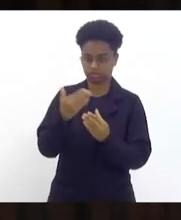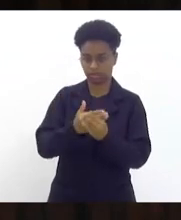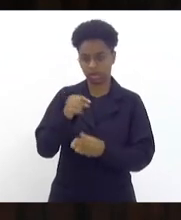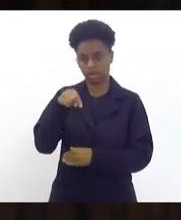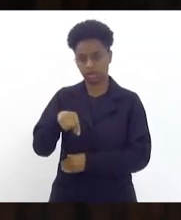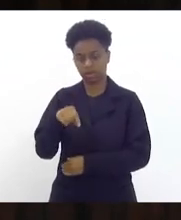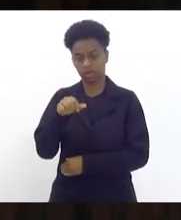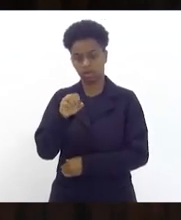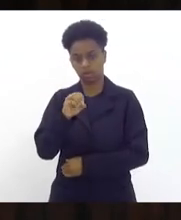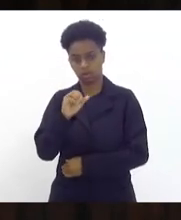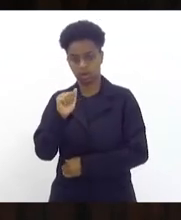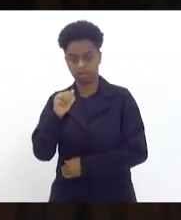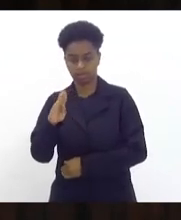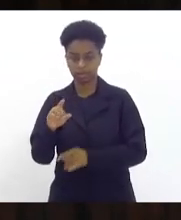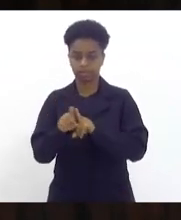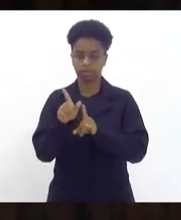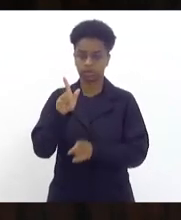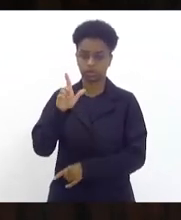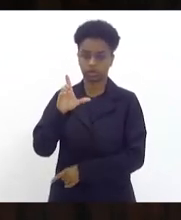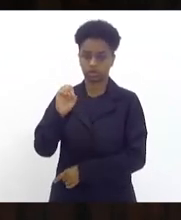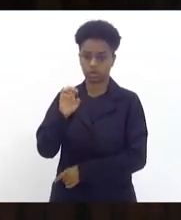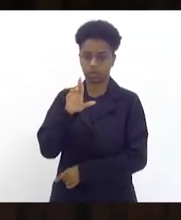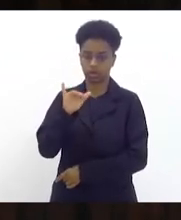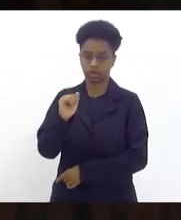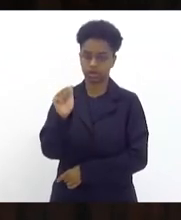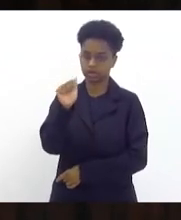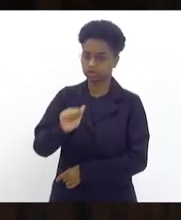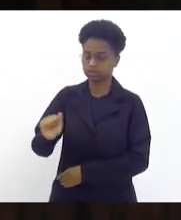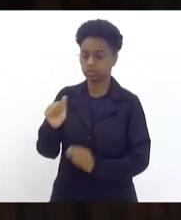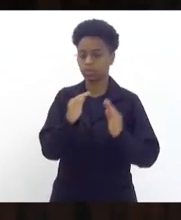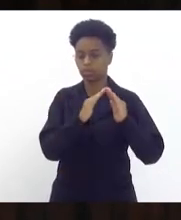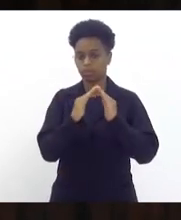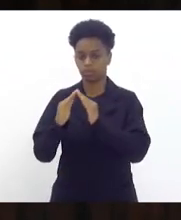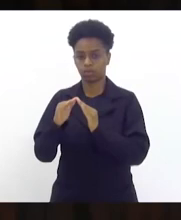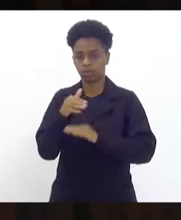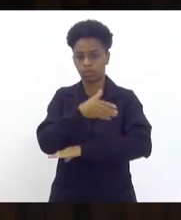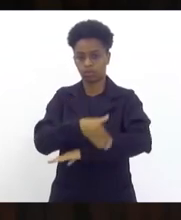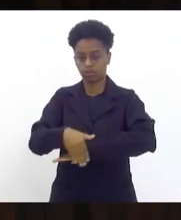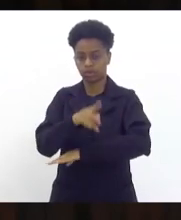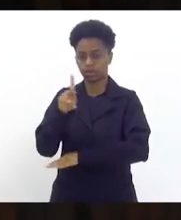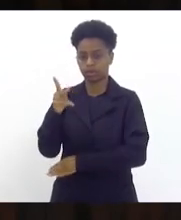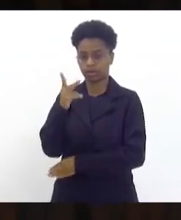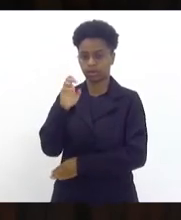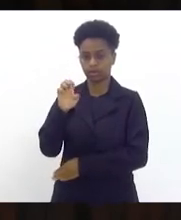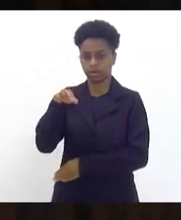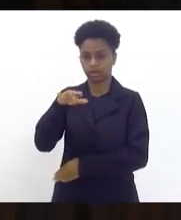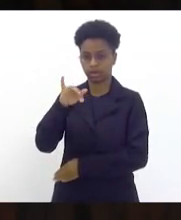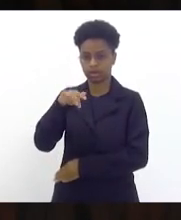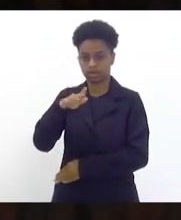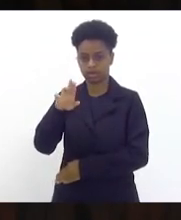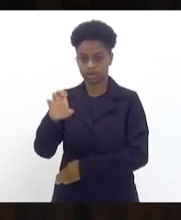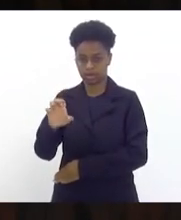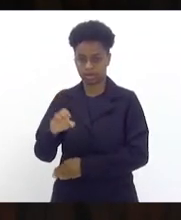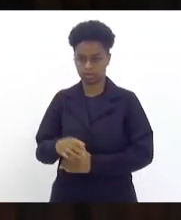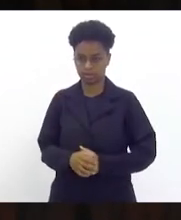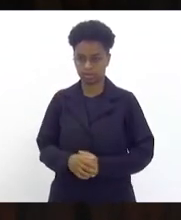Glória Menezes Bezerra da associação de moradores da Rua Henrique freios